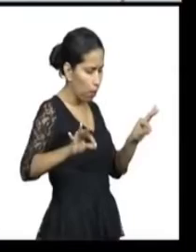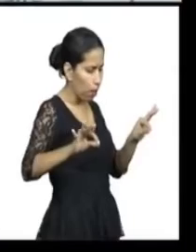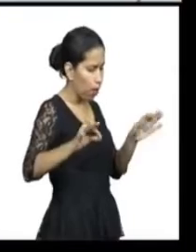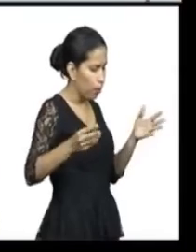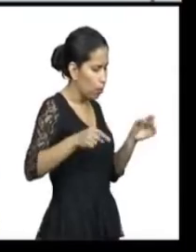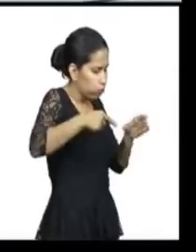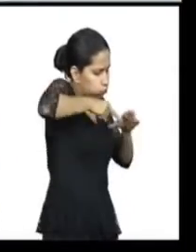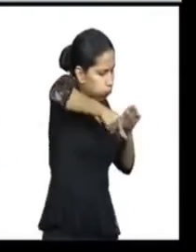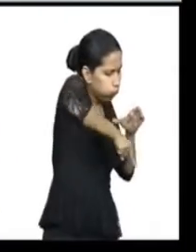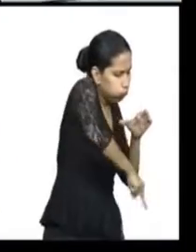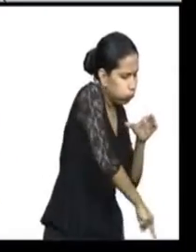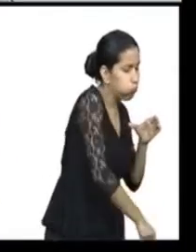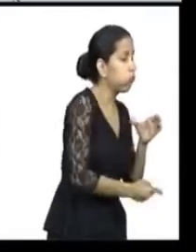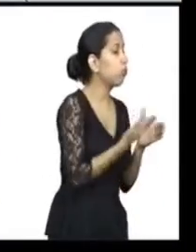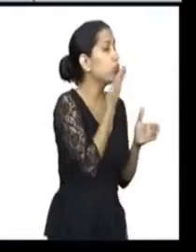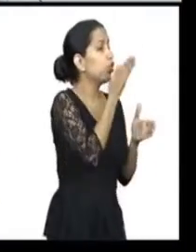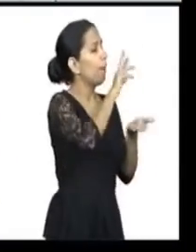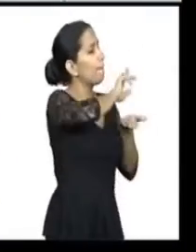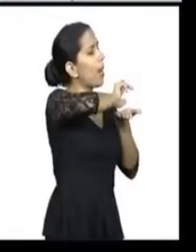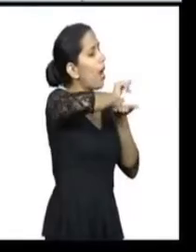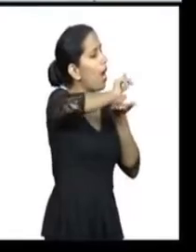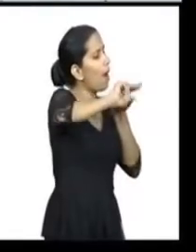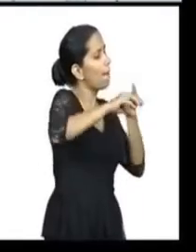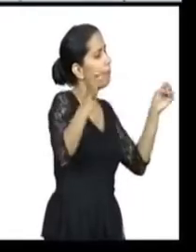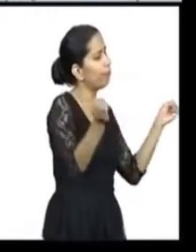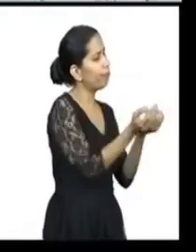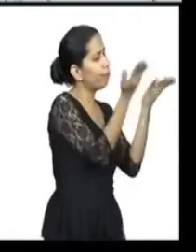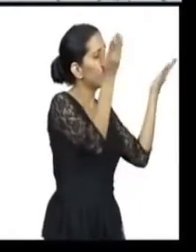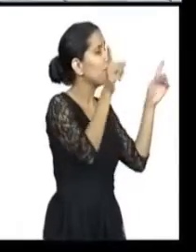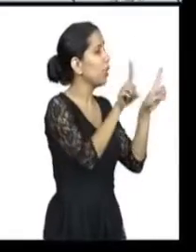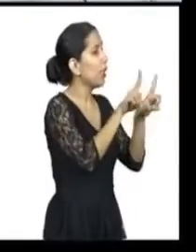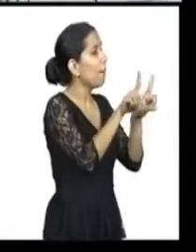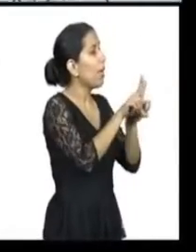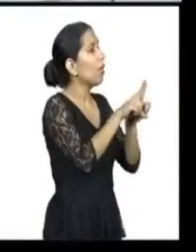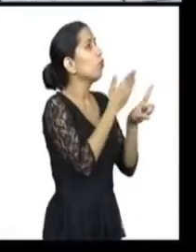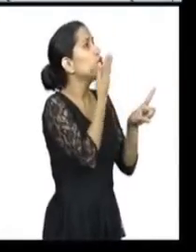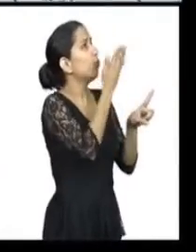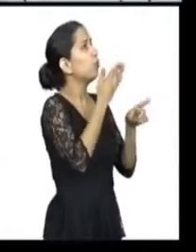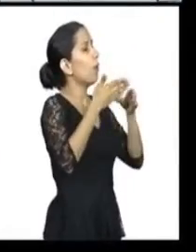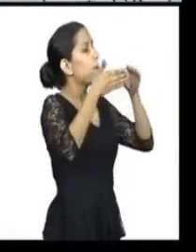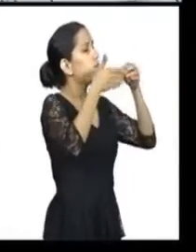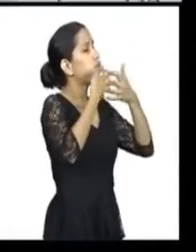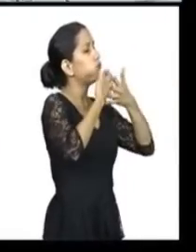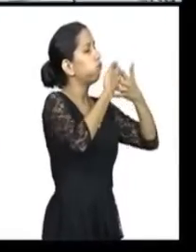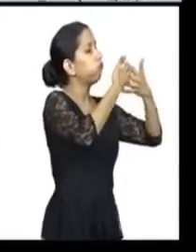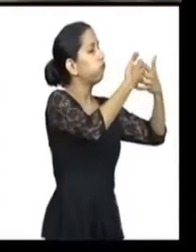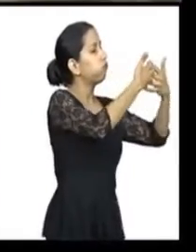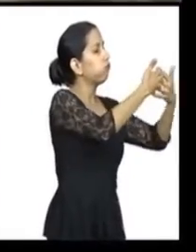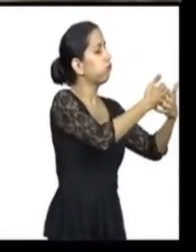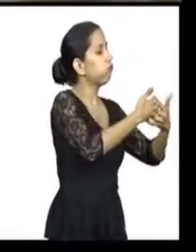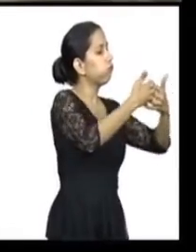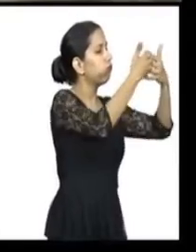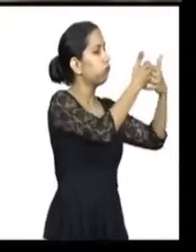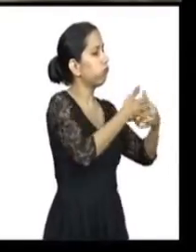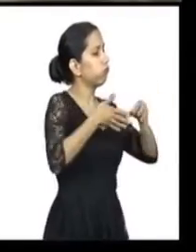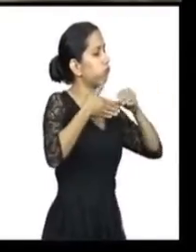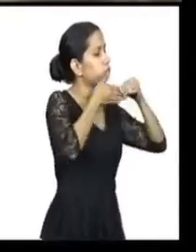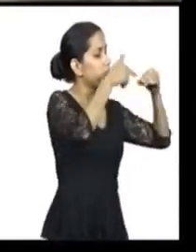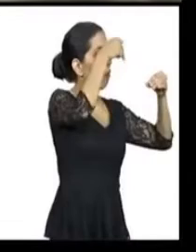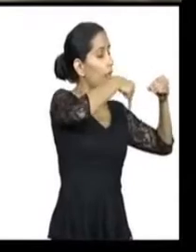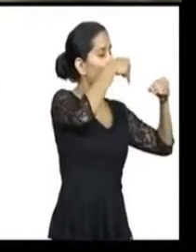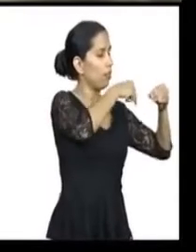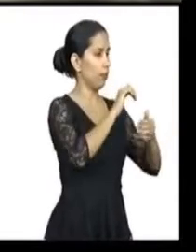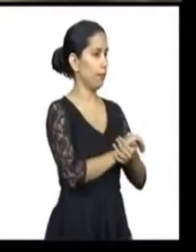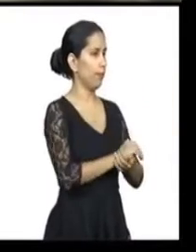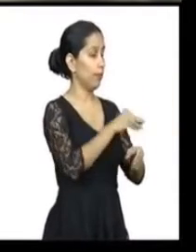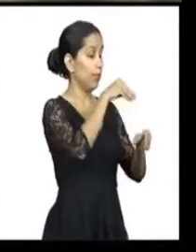bancada, tipo de explosivo a ser utilizado, bem como a carga utilizada também nesse processo. O plano de fogo deve conter todas as